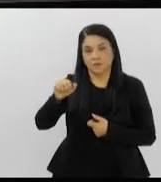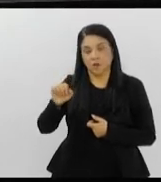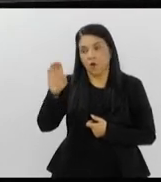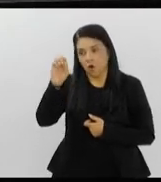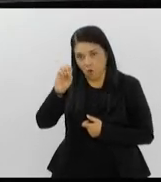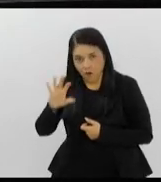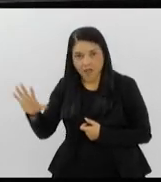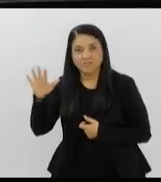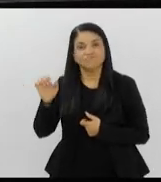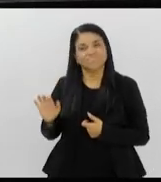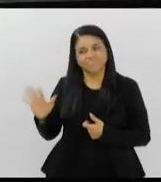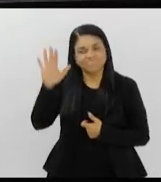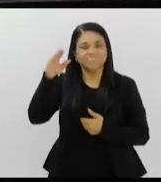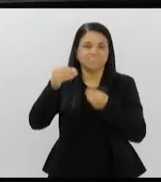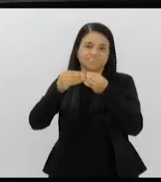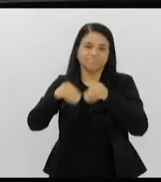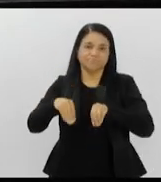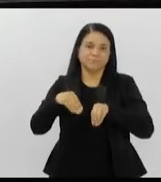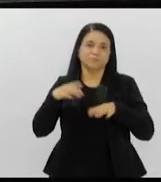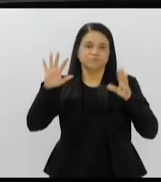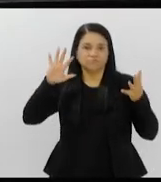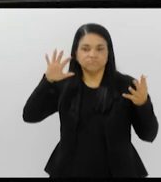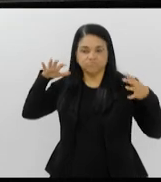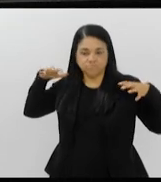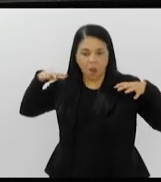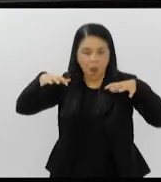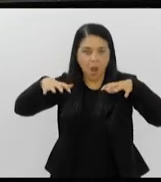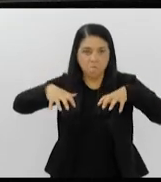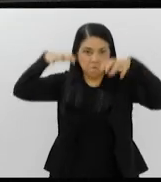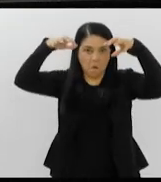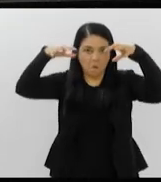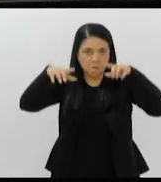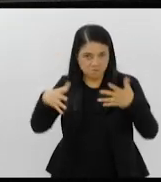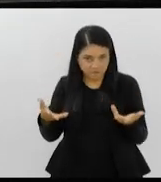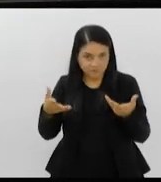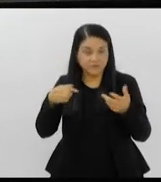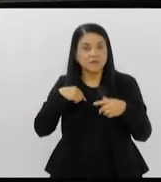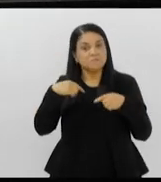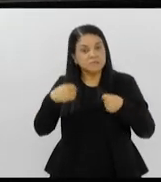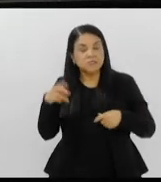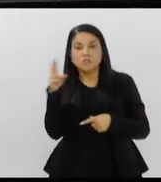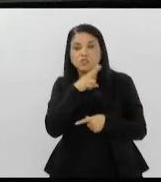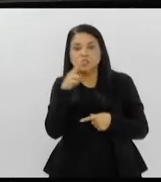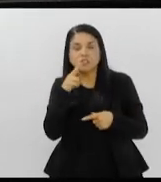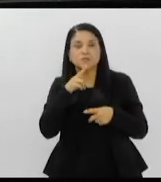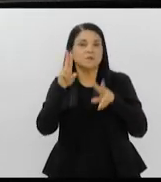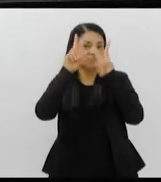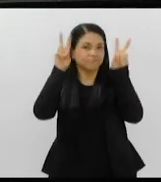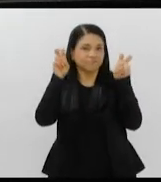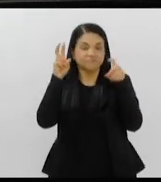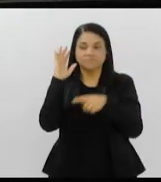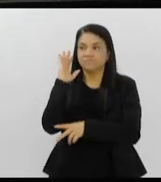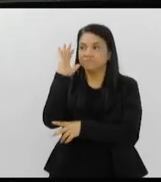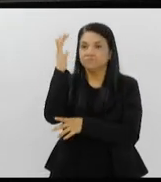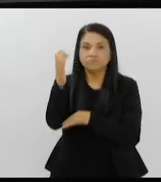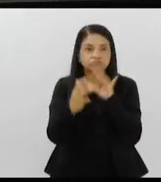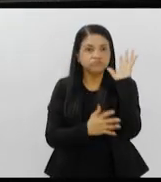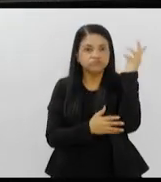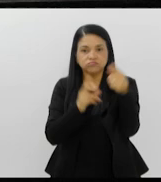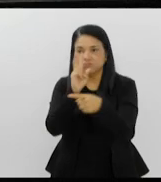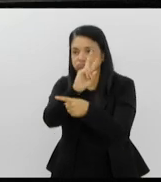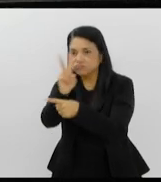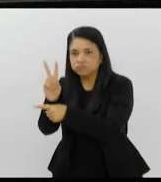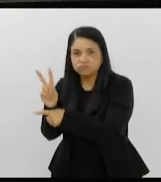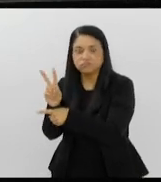atingidas. Então, precisamos falar urgentemente sobre a preservação das florestas e a revitalização das